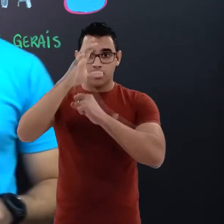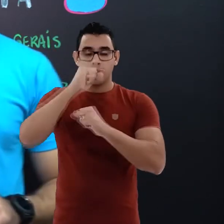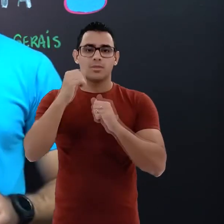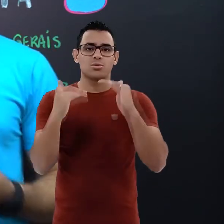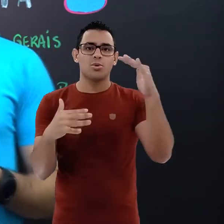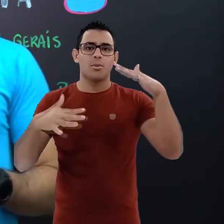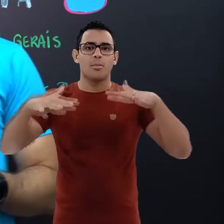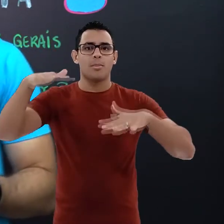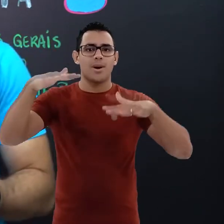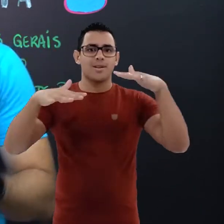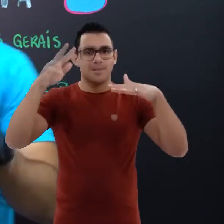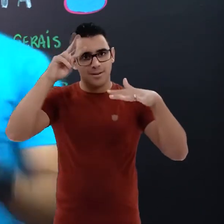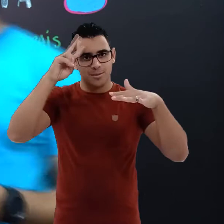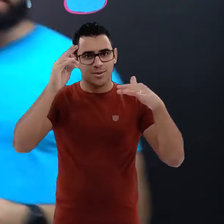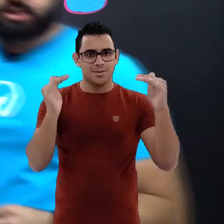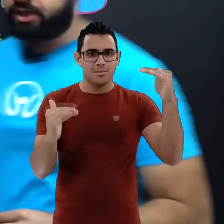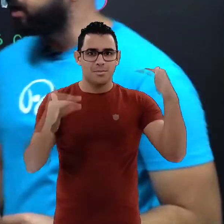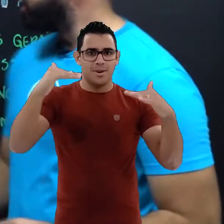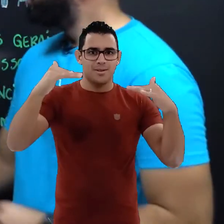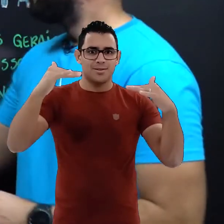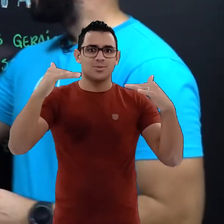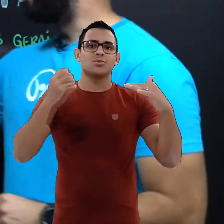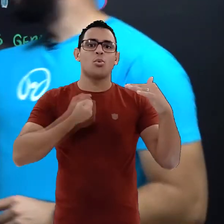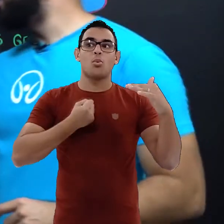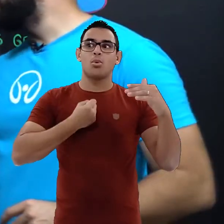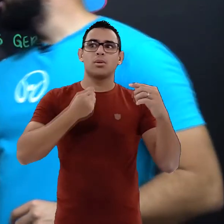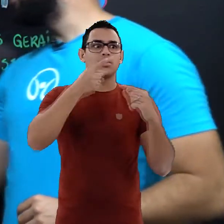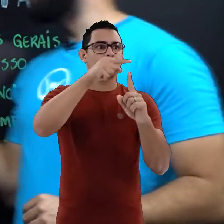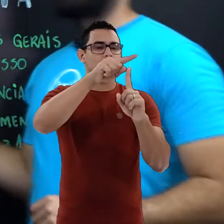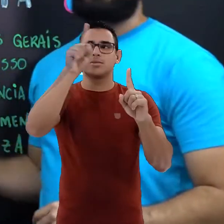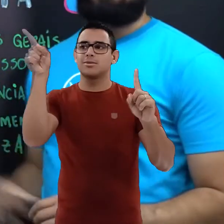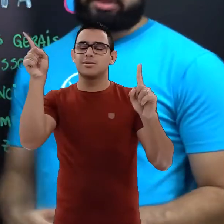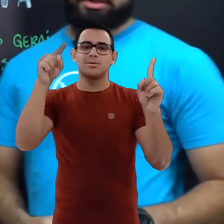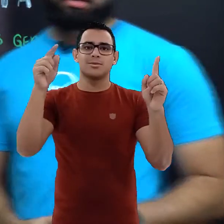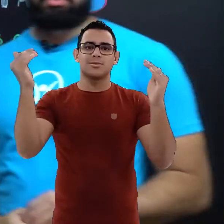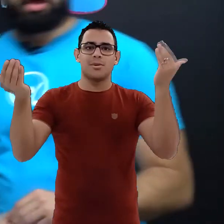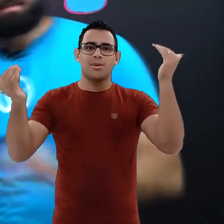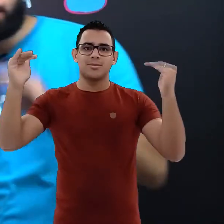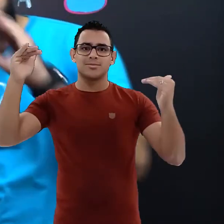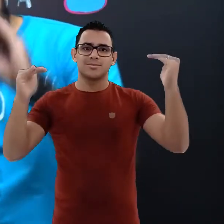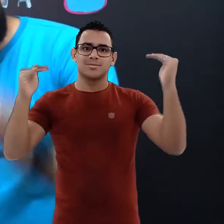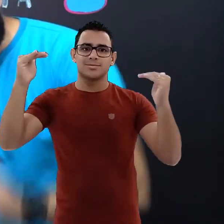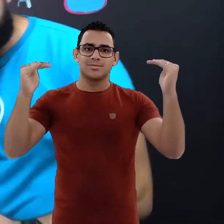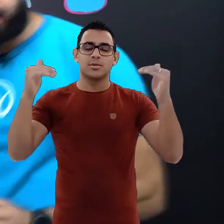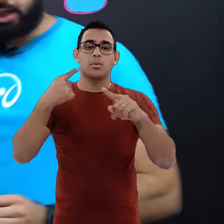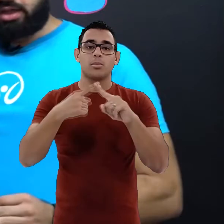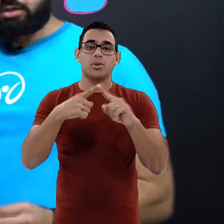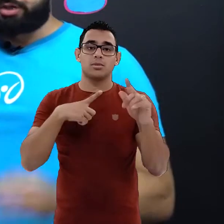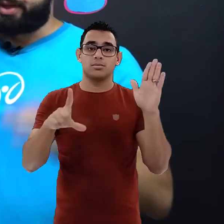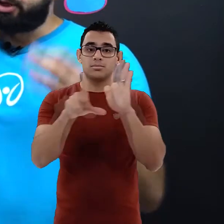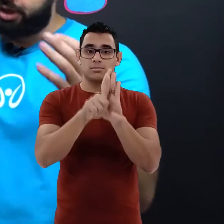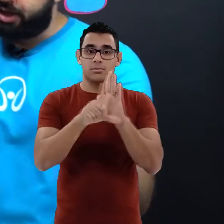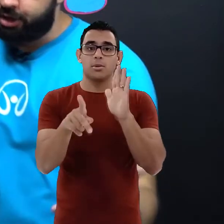do balanceamento. A gente utiliza ele para balancear a equação, porque existe uma